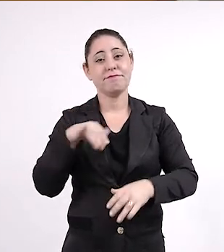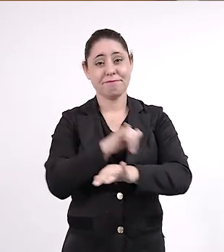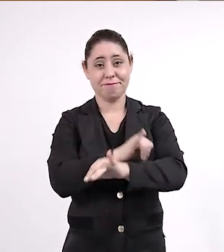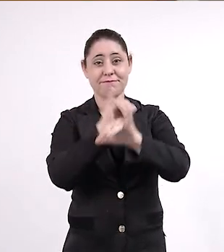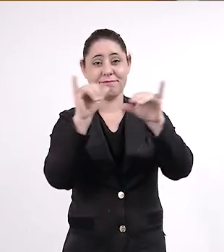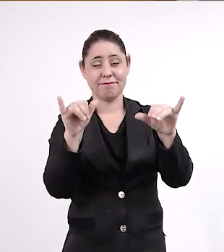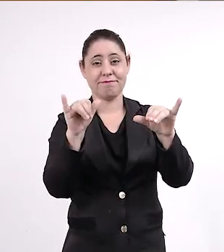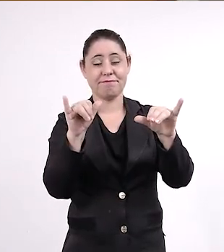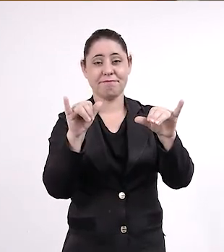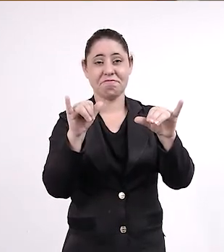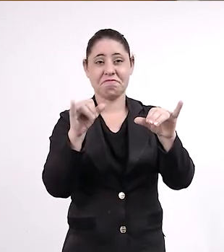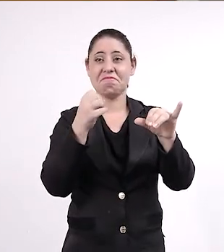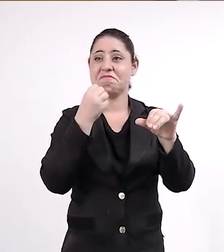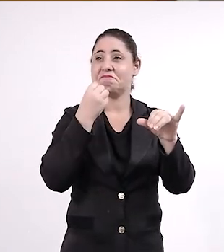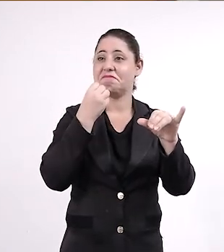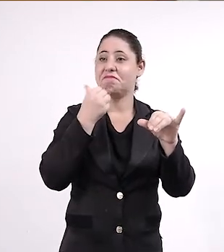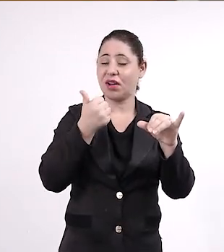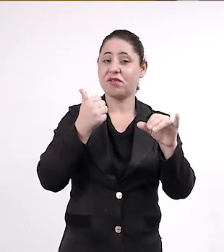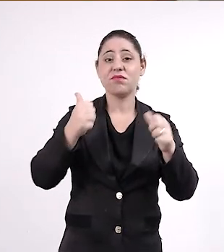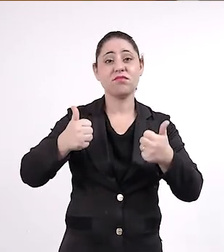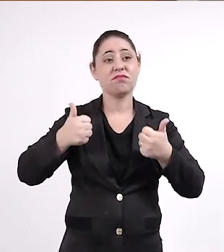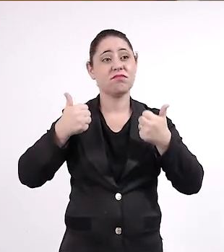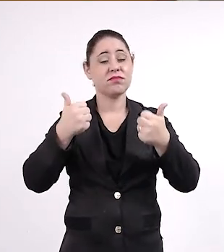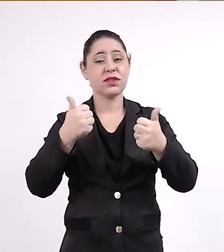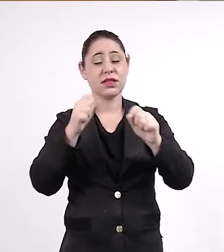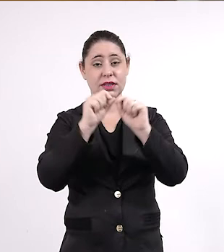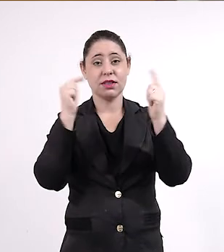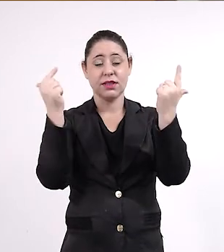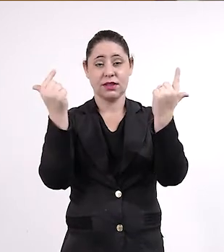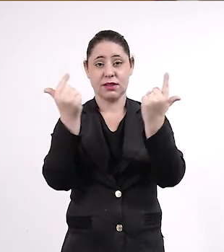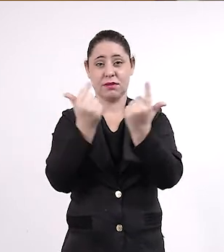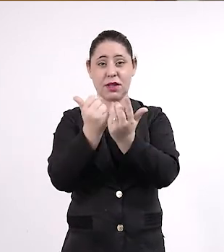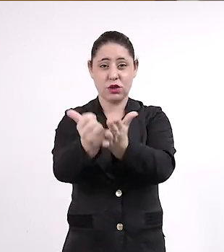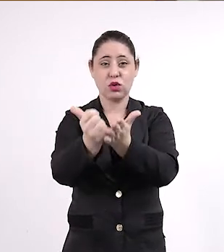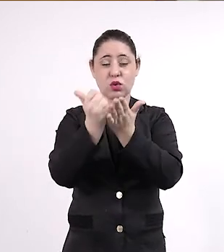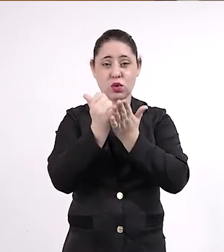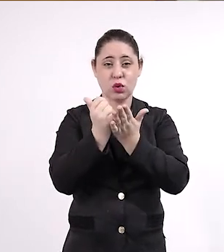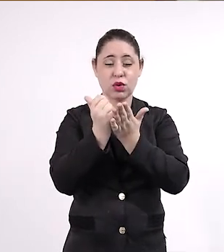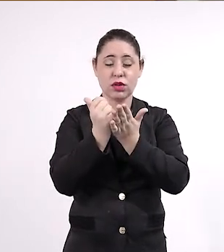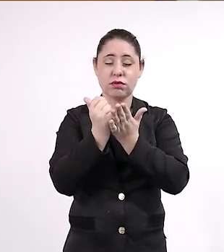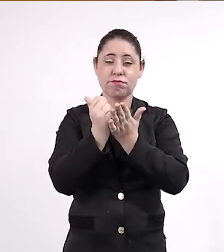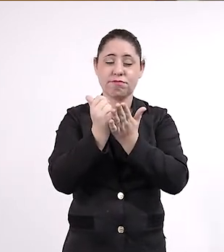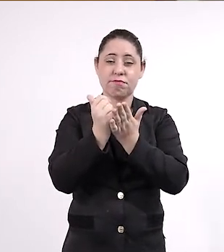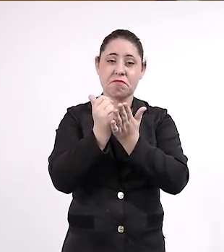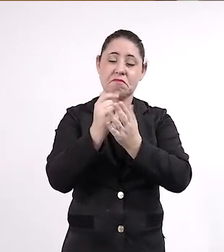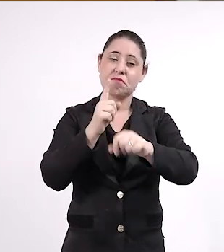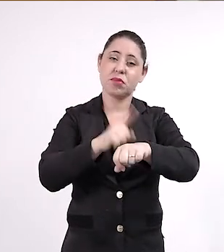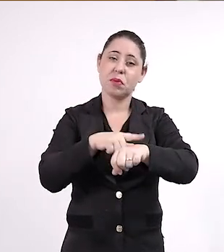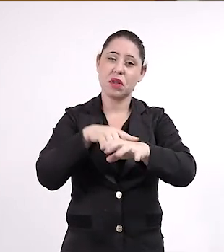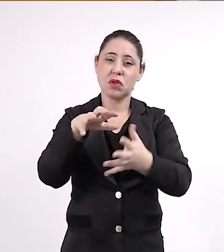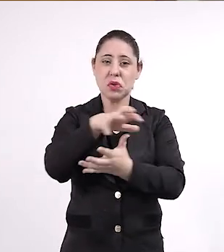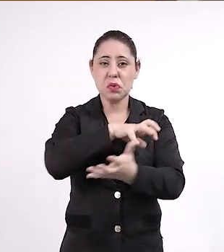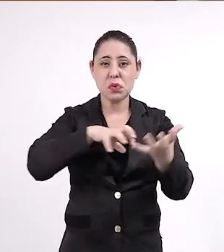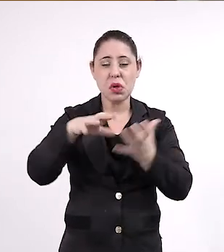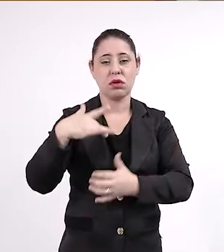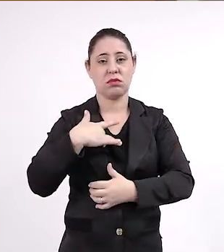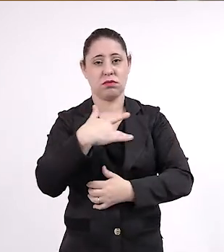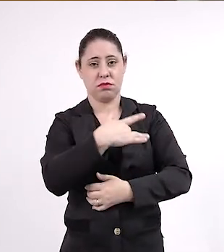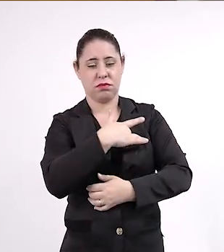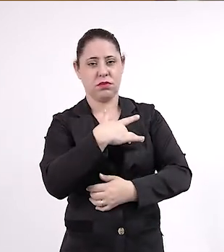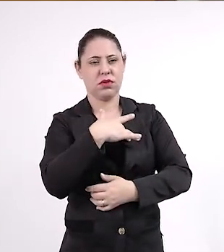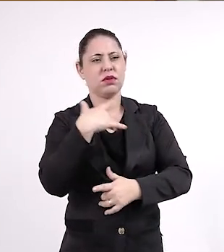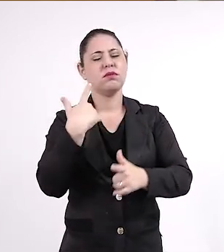Essa é uma notícia, talvez uma das notícias mais positivas que a Assembleia trouxe, né, durante esse cenário aí de crise